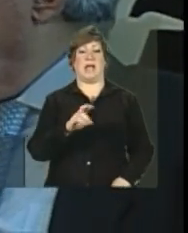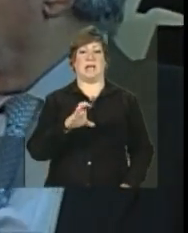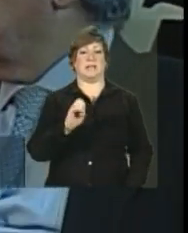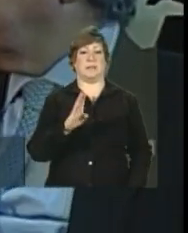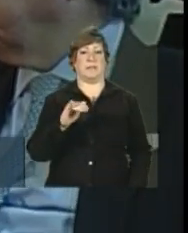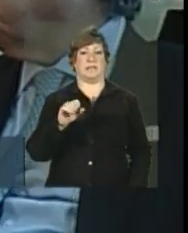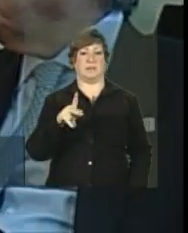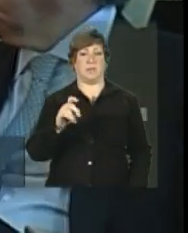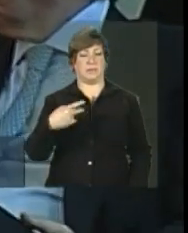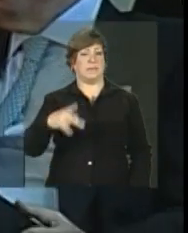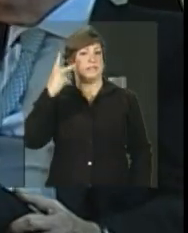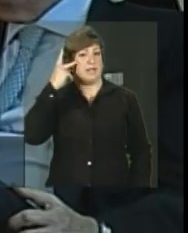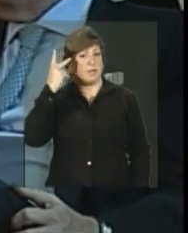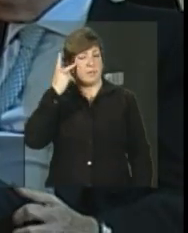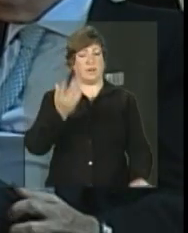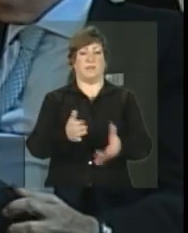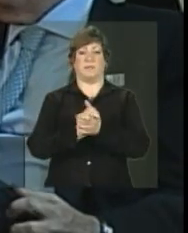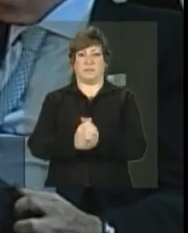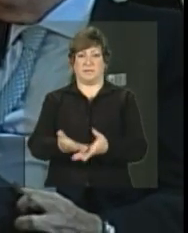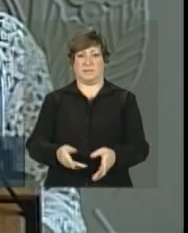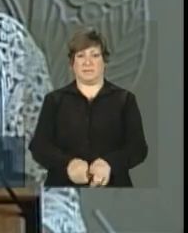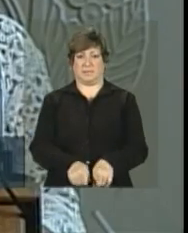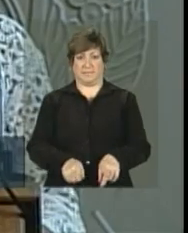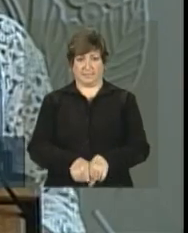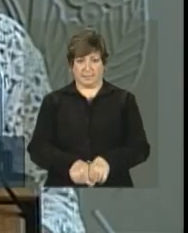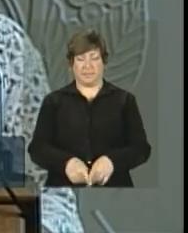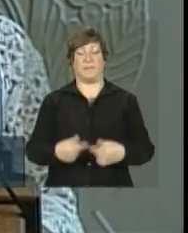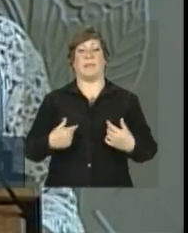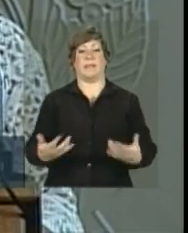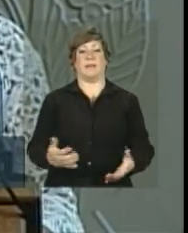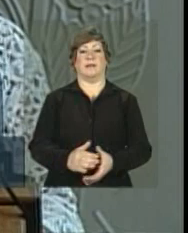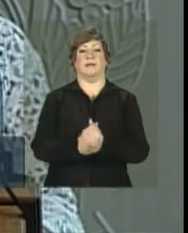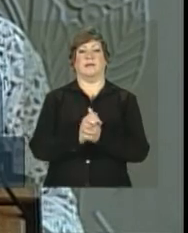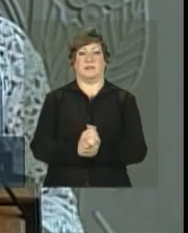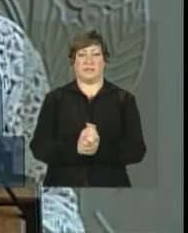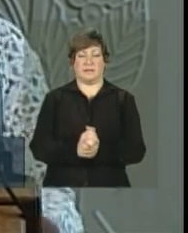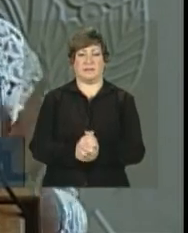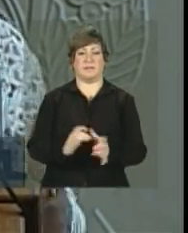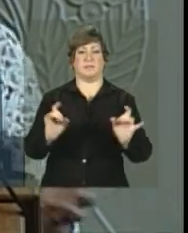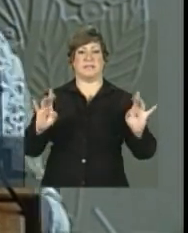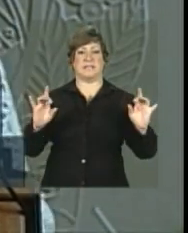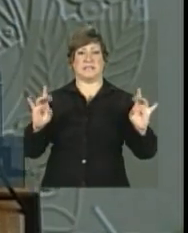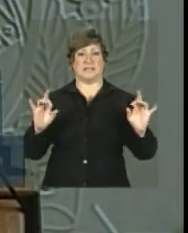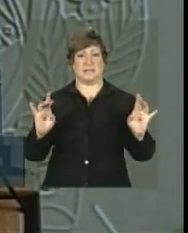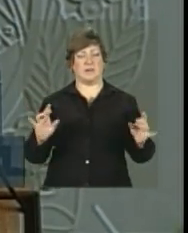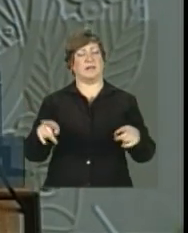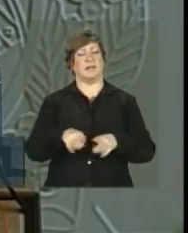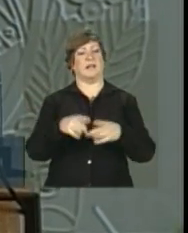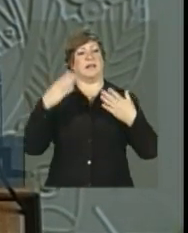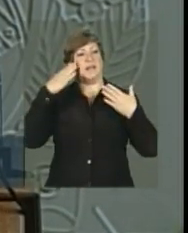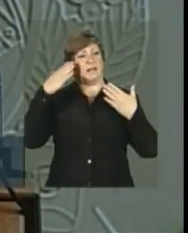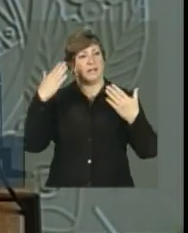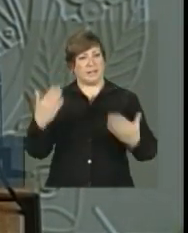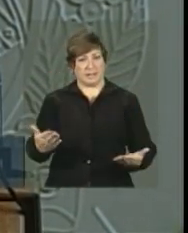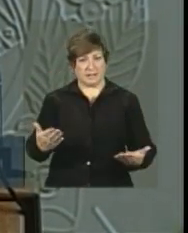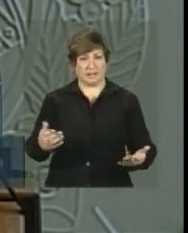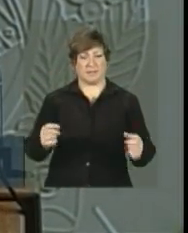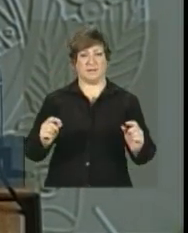Paulo. Queria dirigir um cumprimento especial e um agradecimento